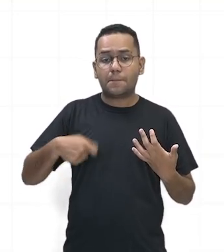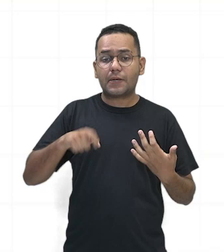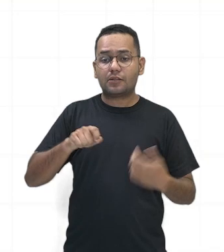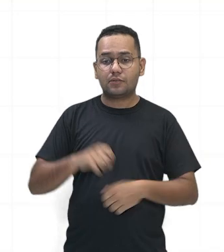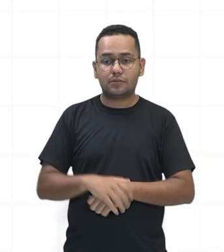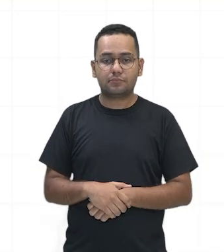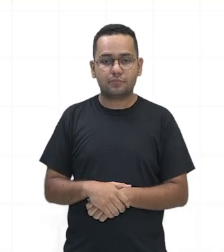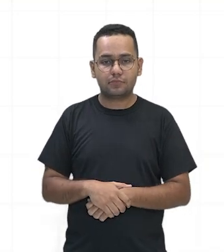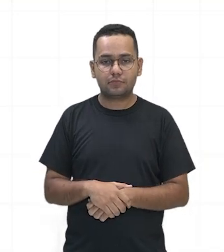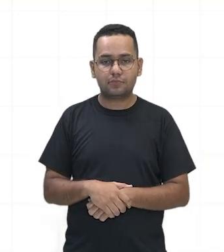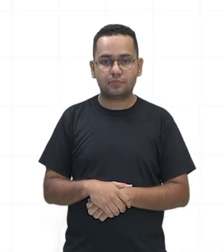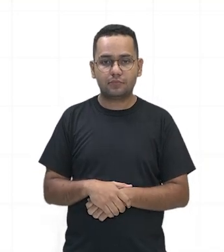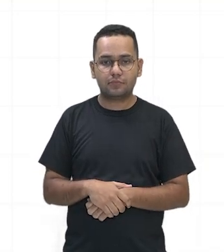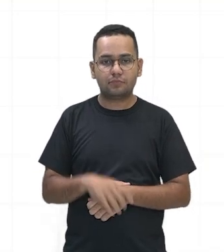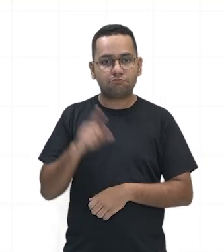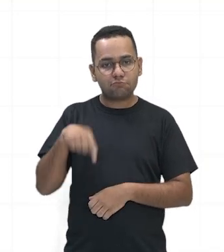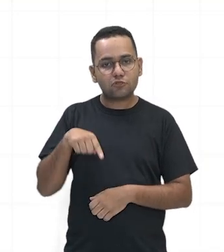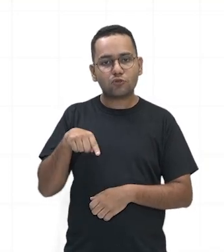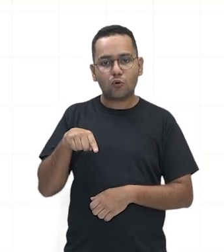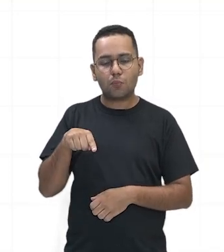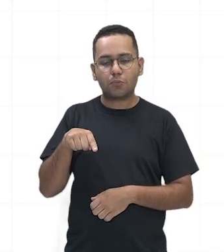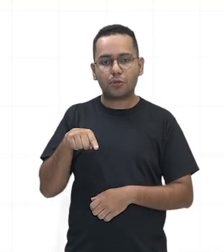sua dignidade.